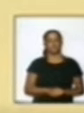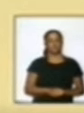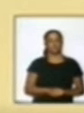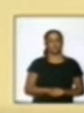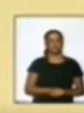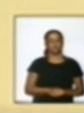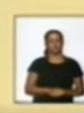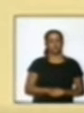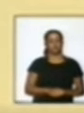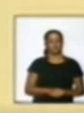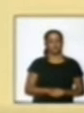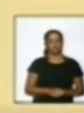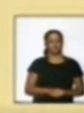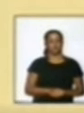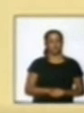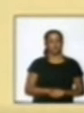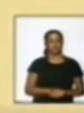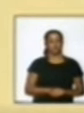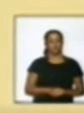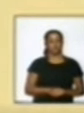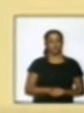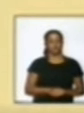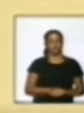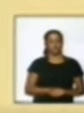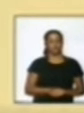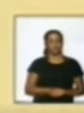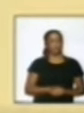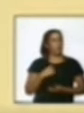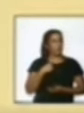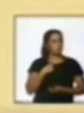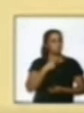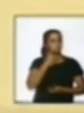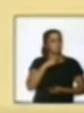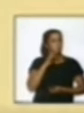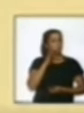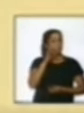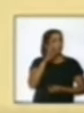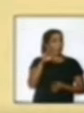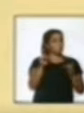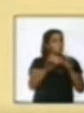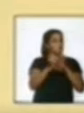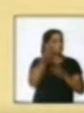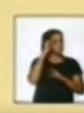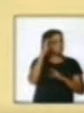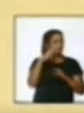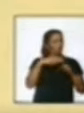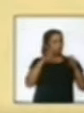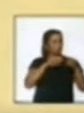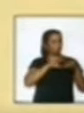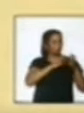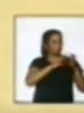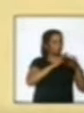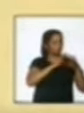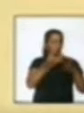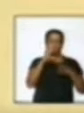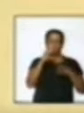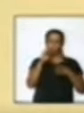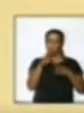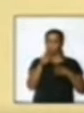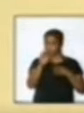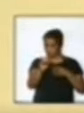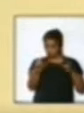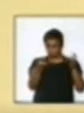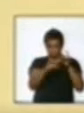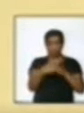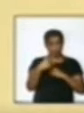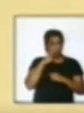segunda camada, onde eu vou ficar craque, hein? Primeira camada, ok. Segunda